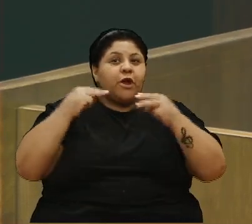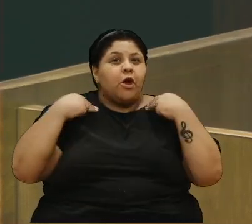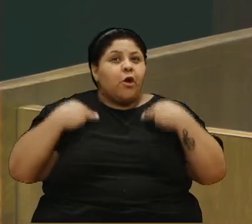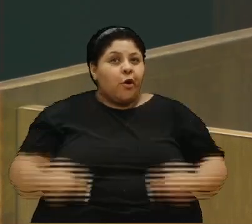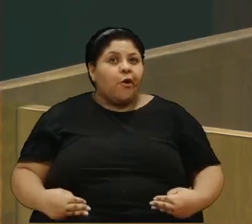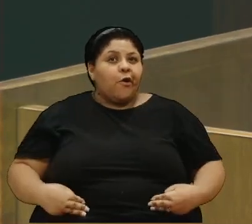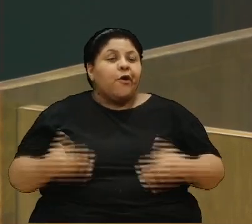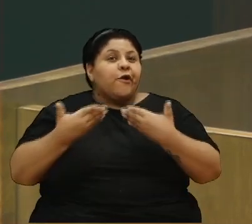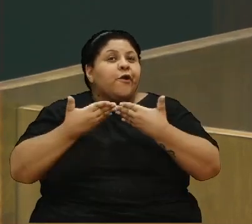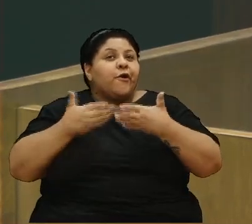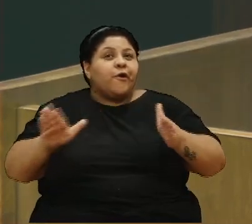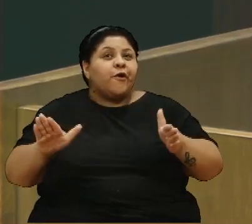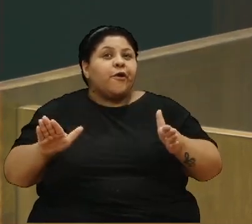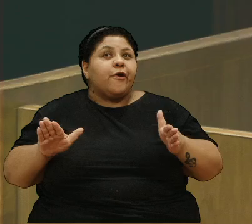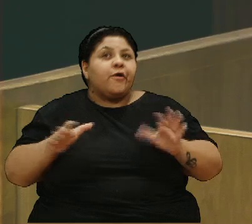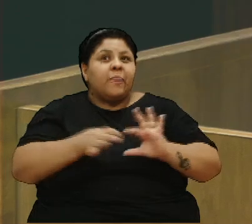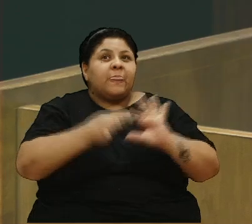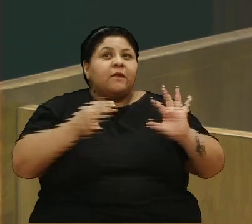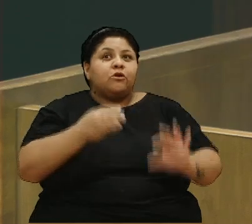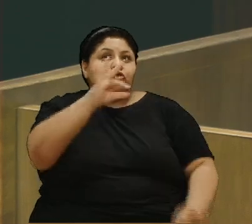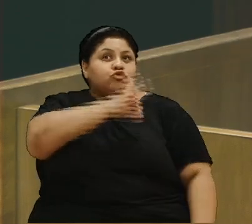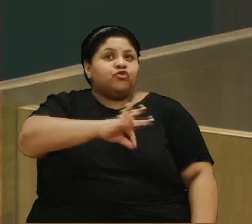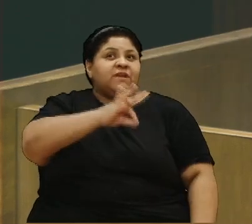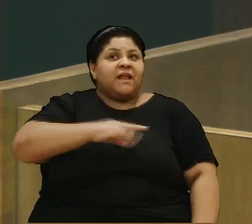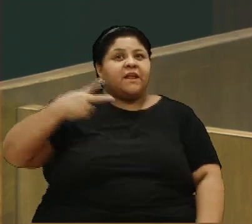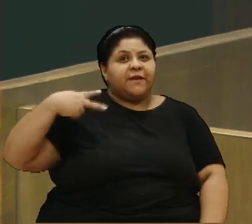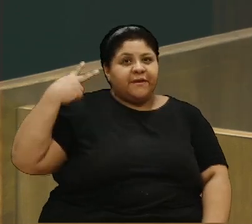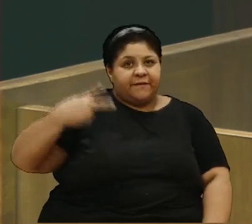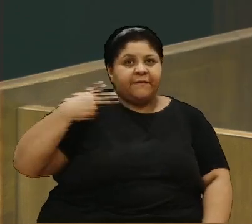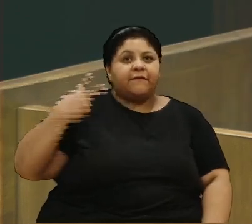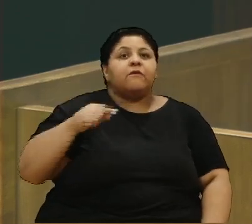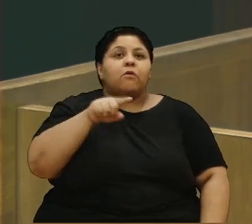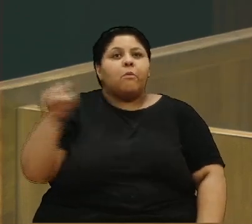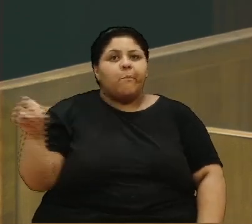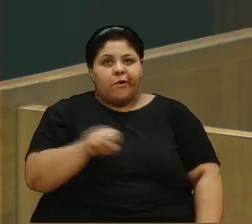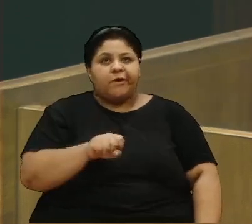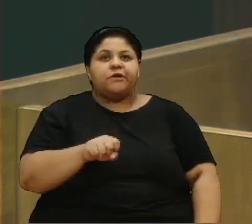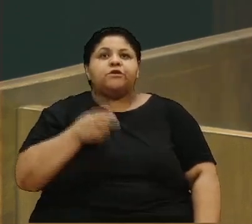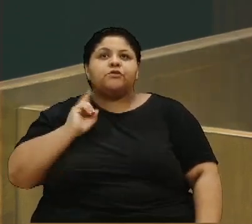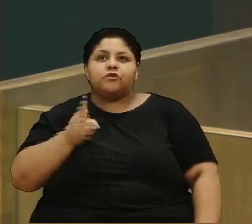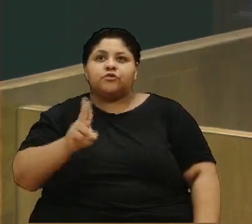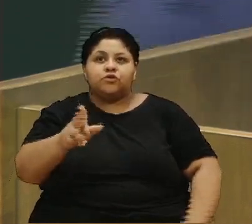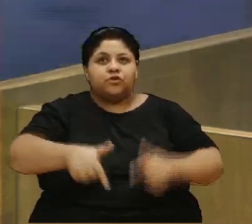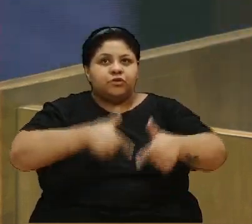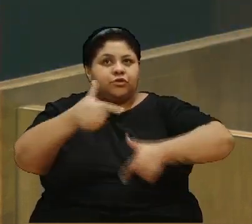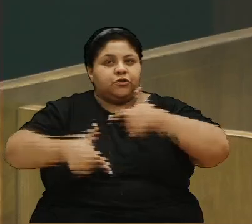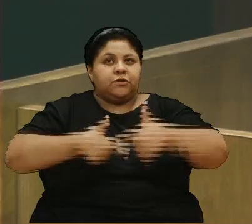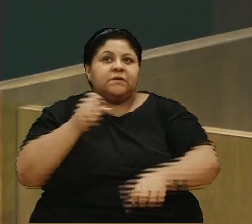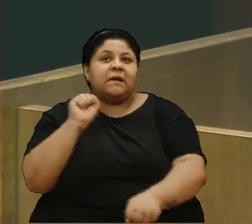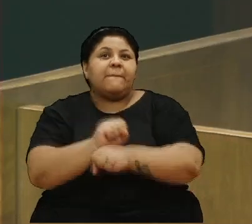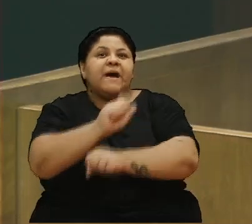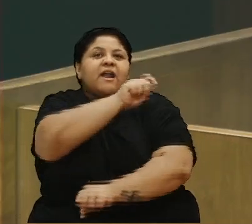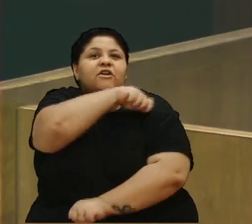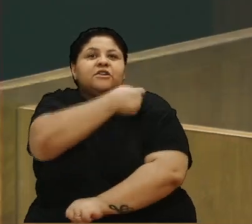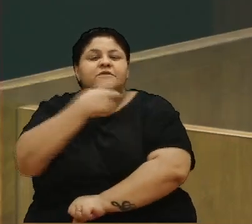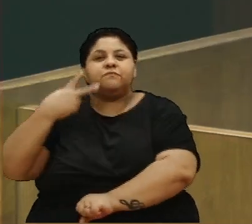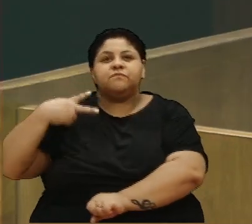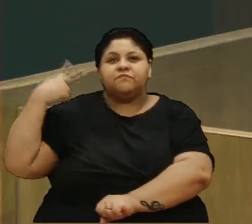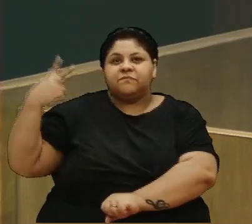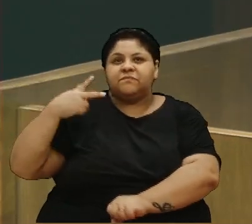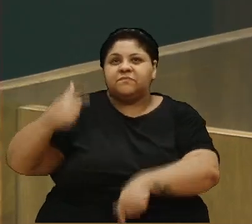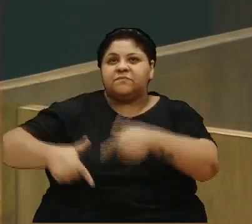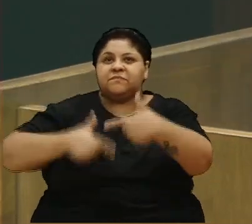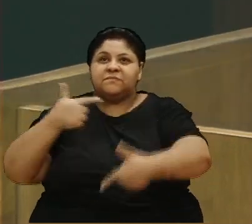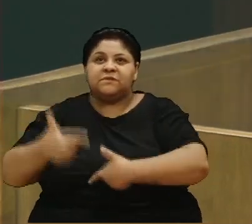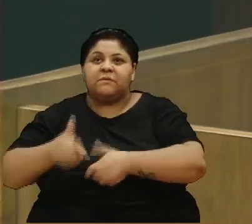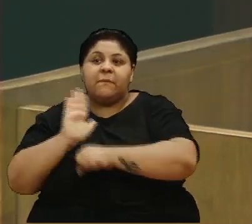abrir pelo menos a mão do salário de vereador. E assim você pode vir e continuar o teu trabalho e parar de fiscalizar vereador e trabalhar